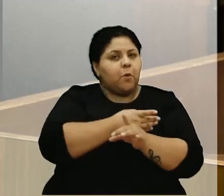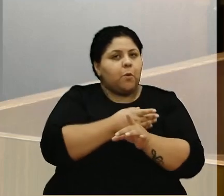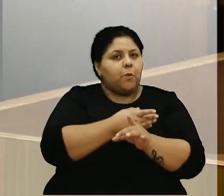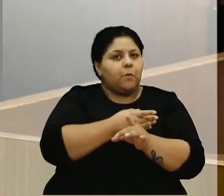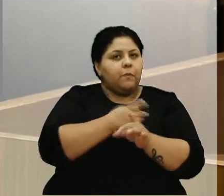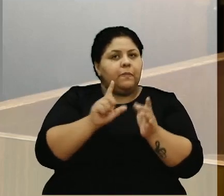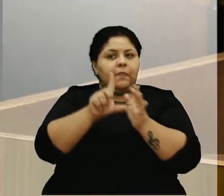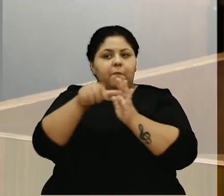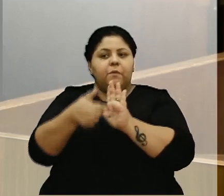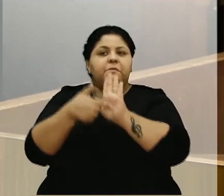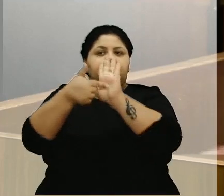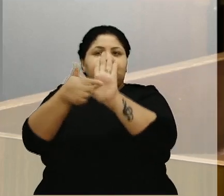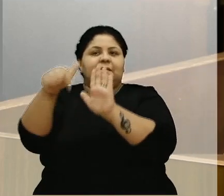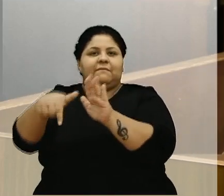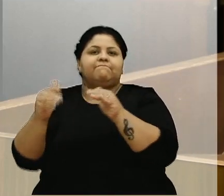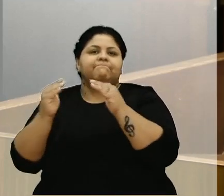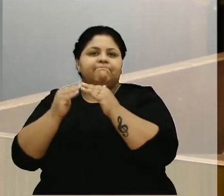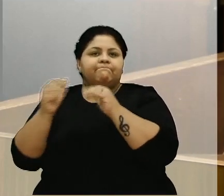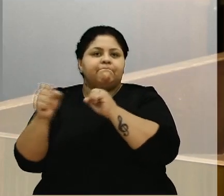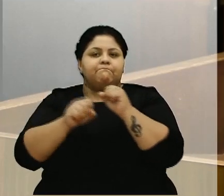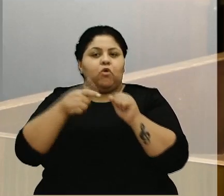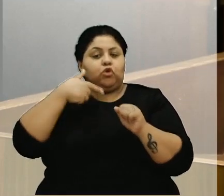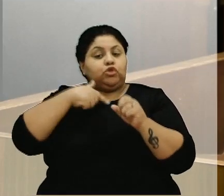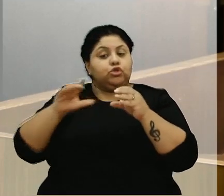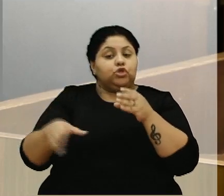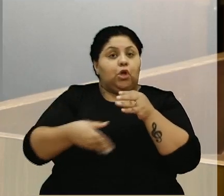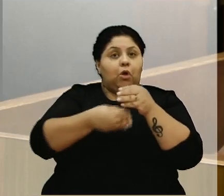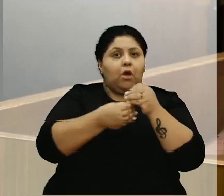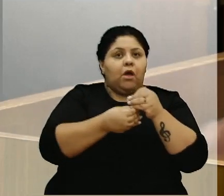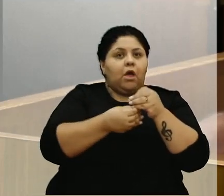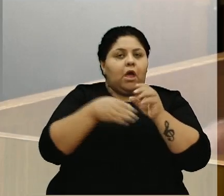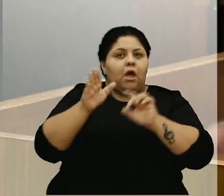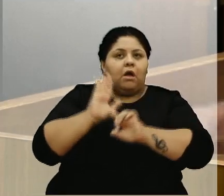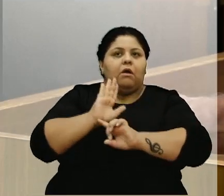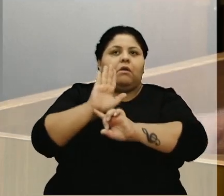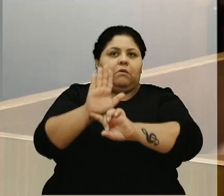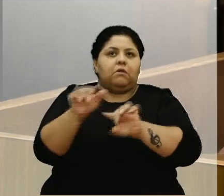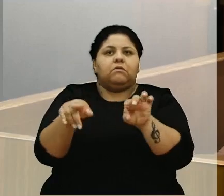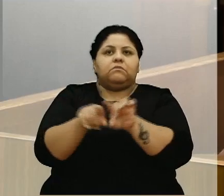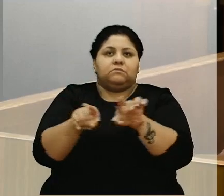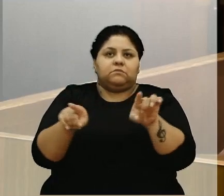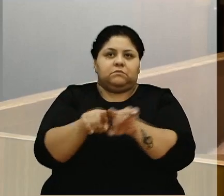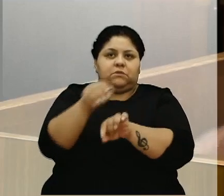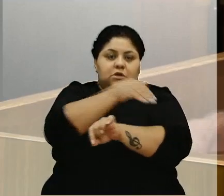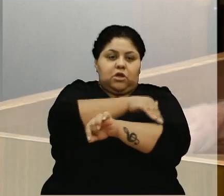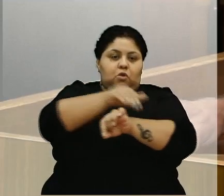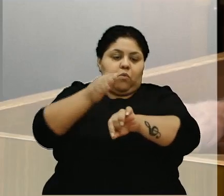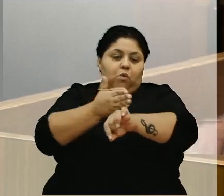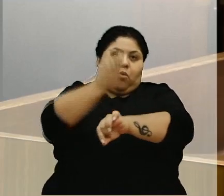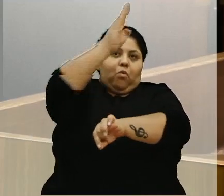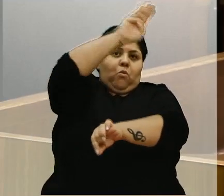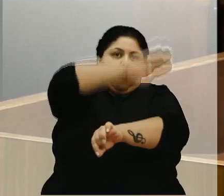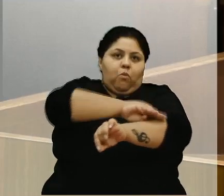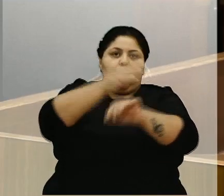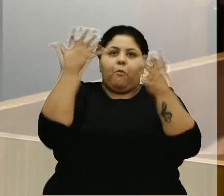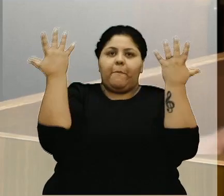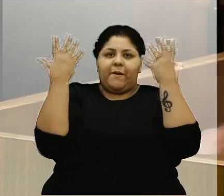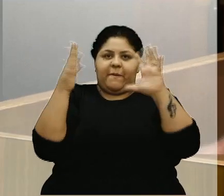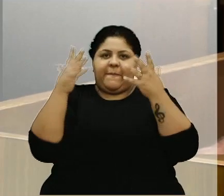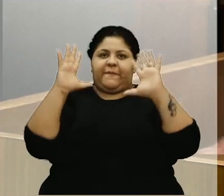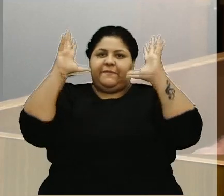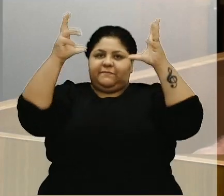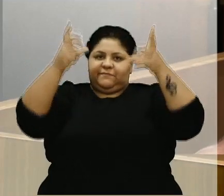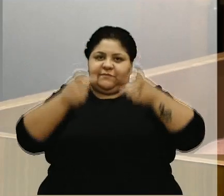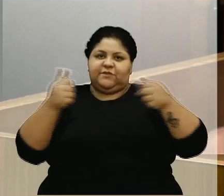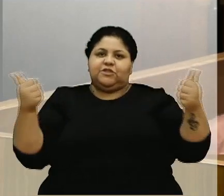da casa para que nós possamos arrumar emendas, para que nós possamos ajudar, que também é a rua coberta. Parabéns a todos.